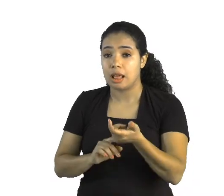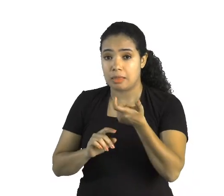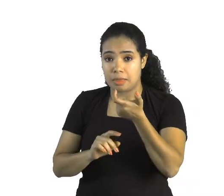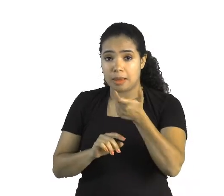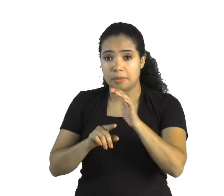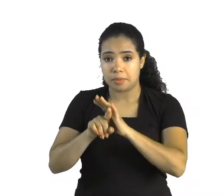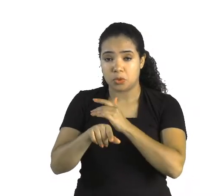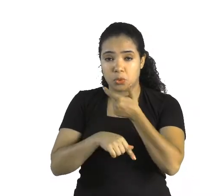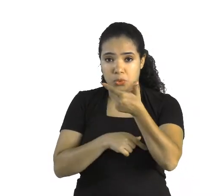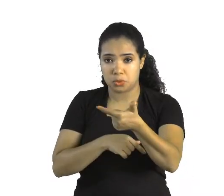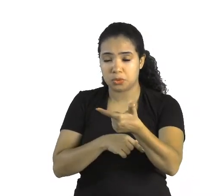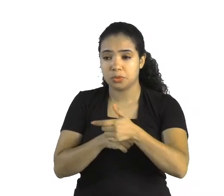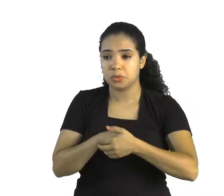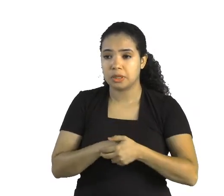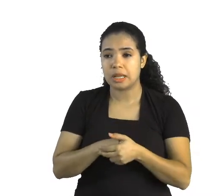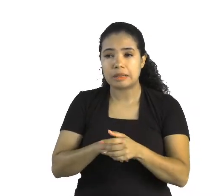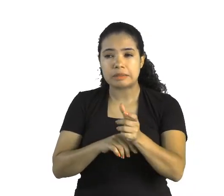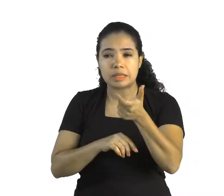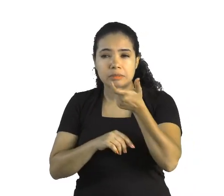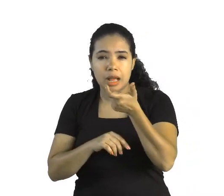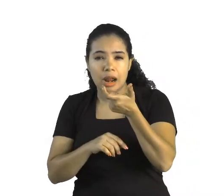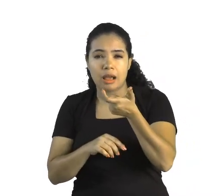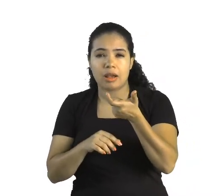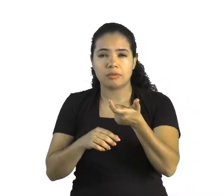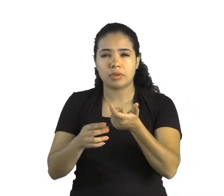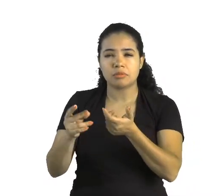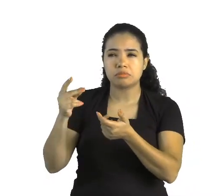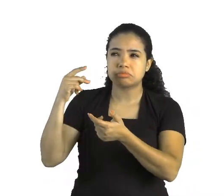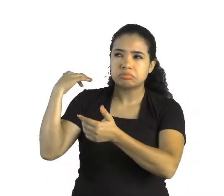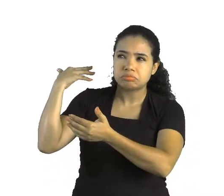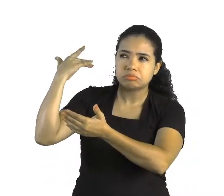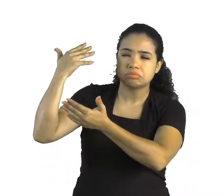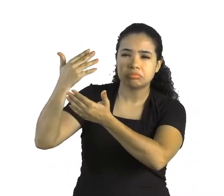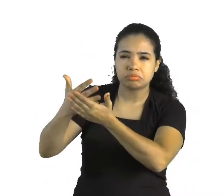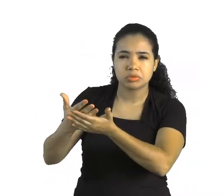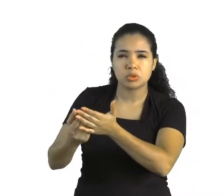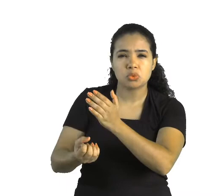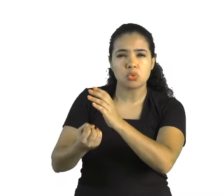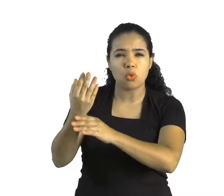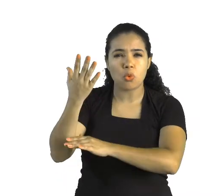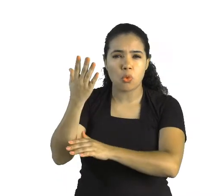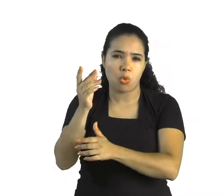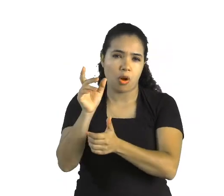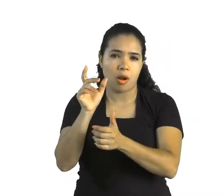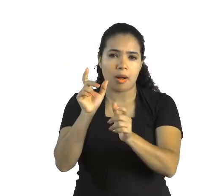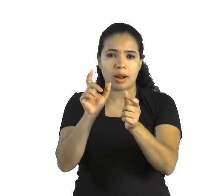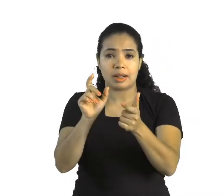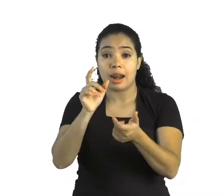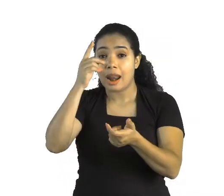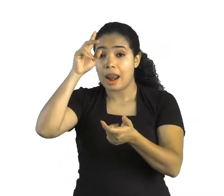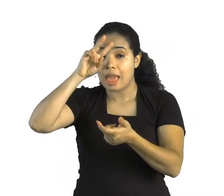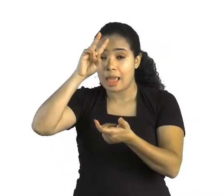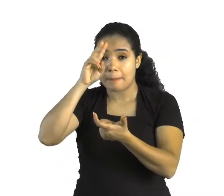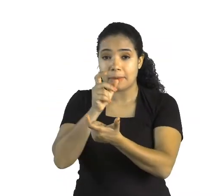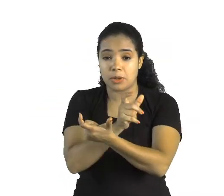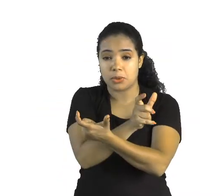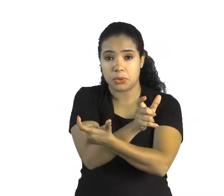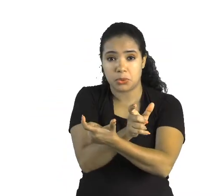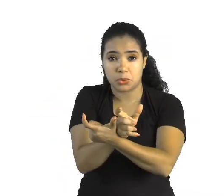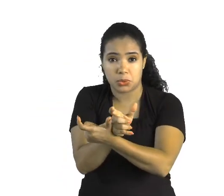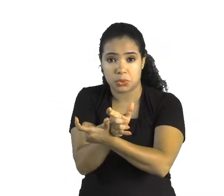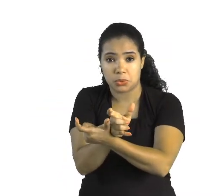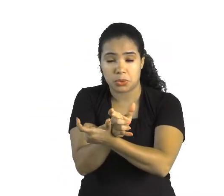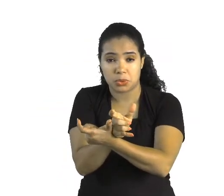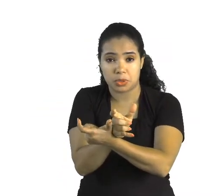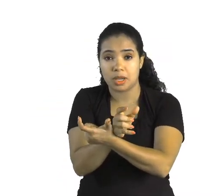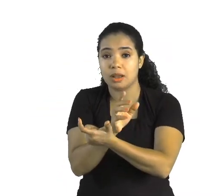indiquem nacionalidade, origem ou título. Lembra o que é sufixo? É aquele pedacinho que eu coloco